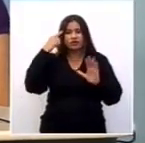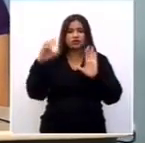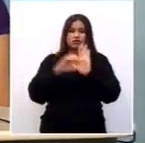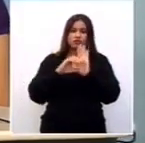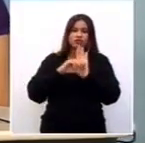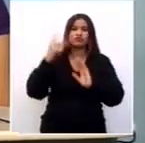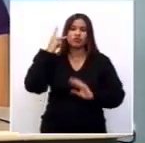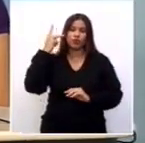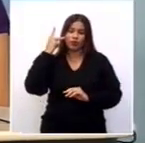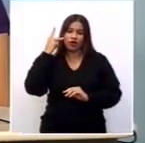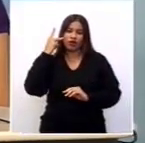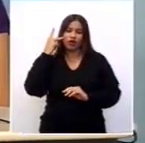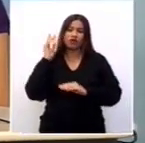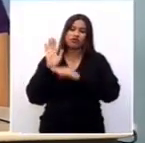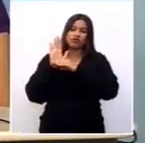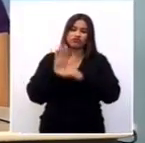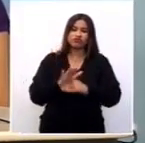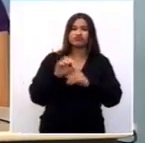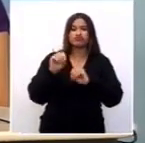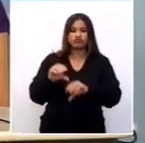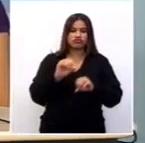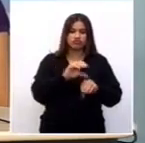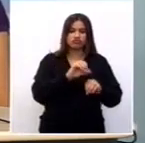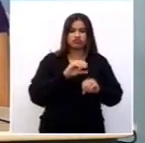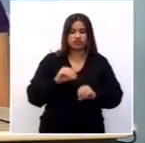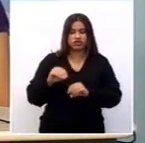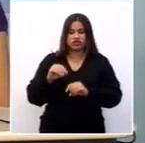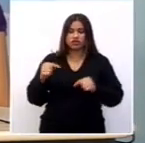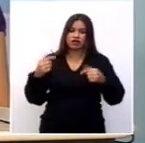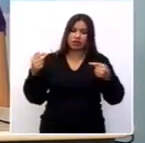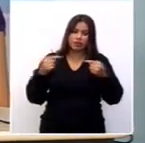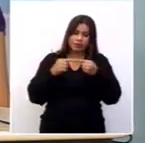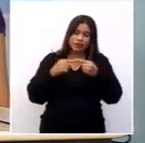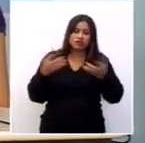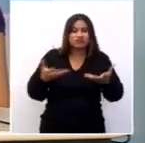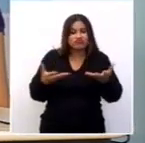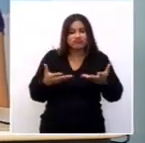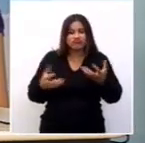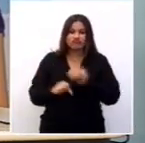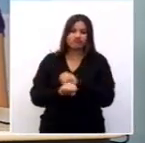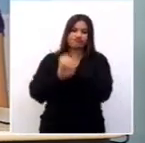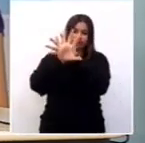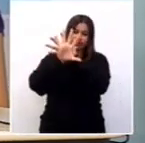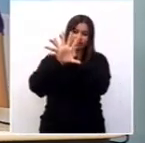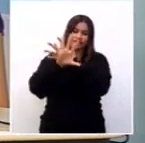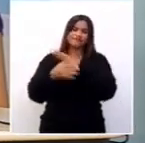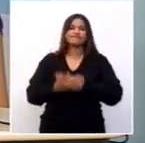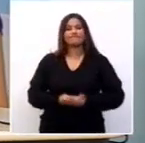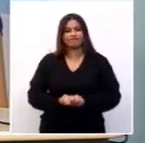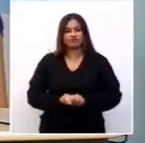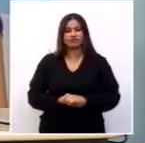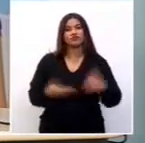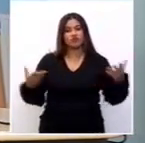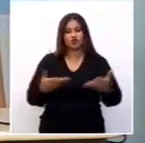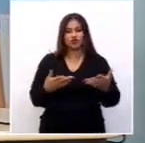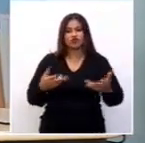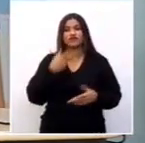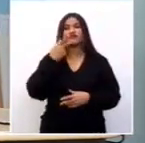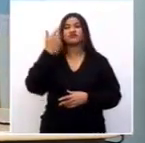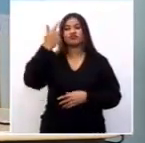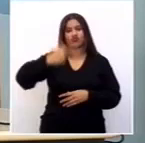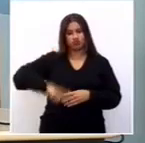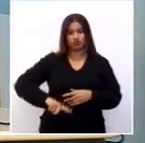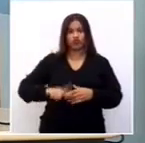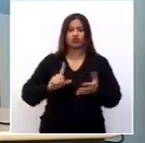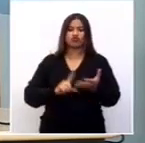pode auxiliar na prática docente em tempos de trabalho remoto. Hoje, nós retornaremos com a temática da